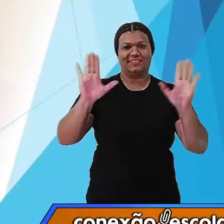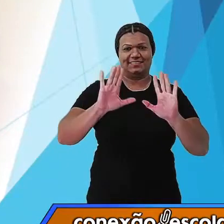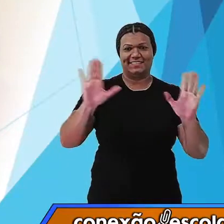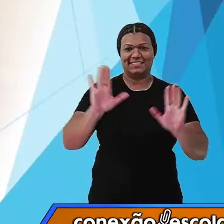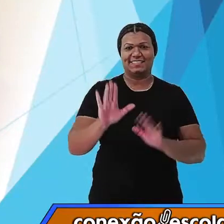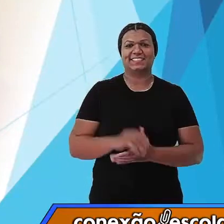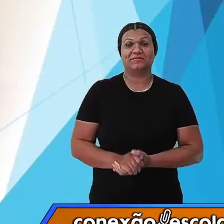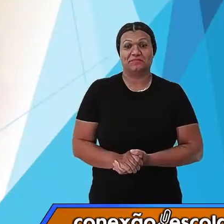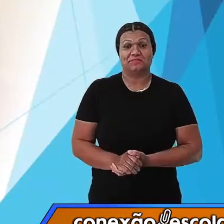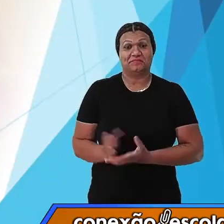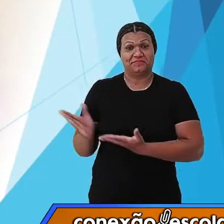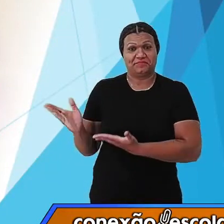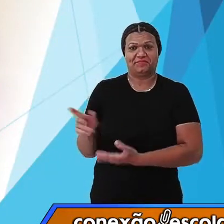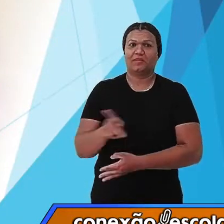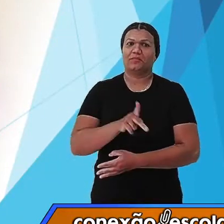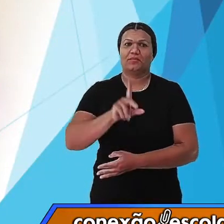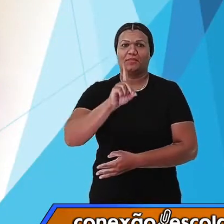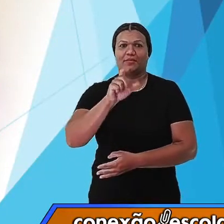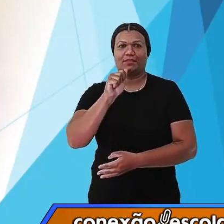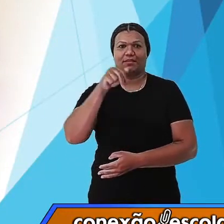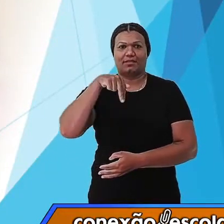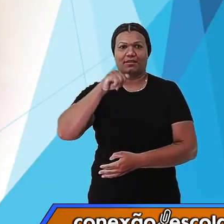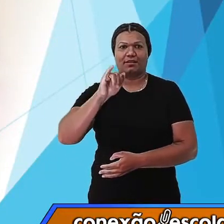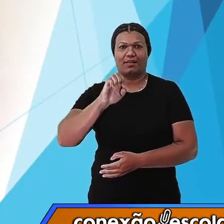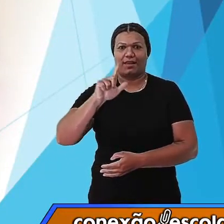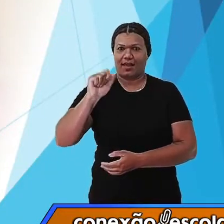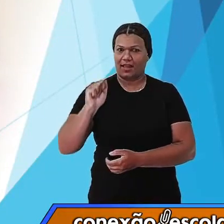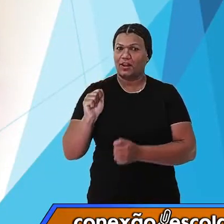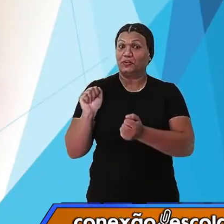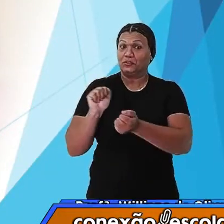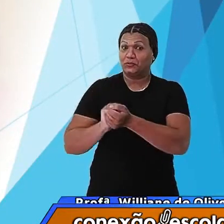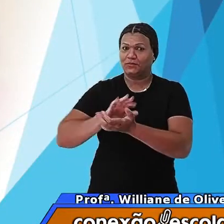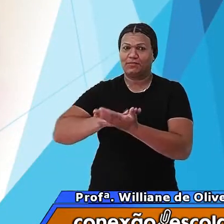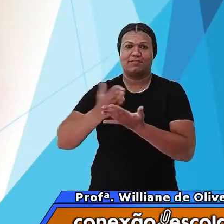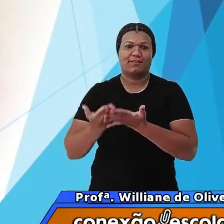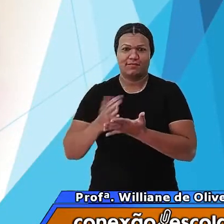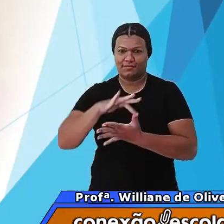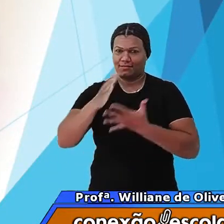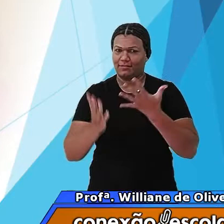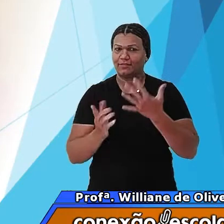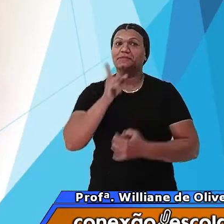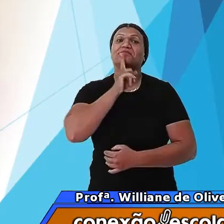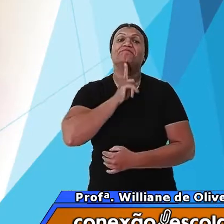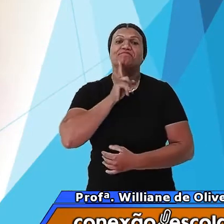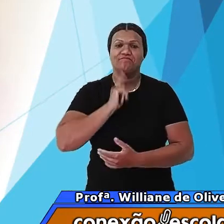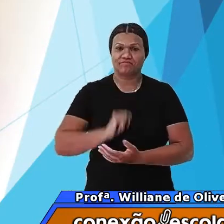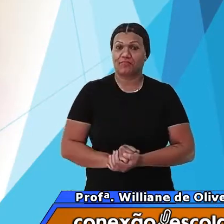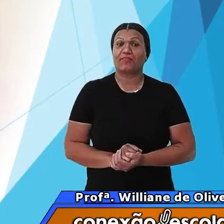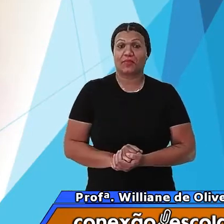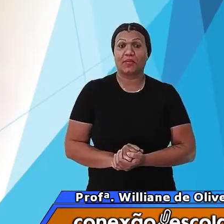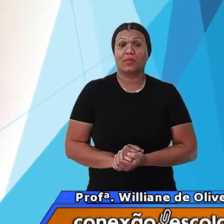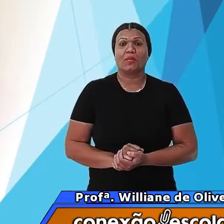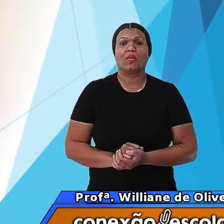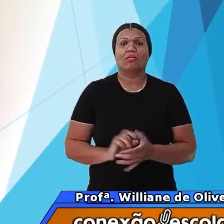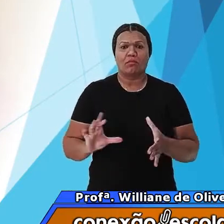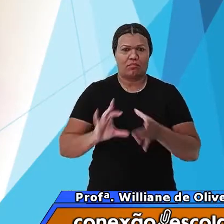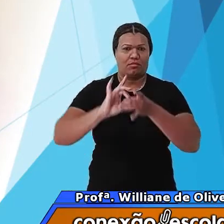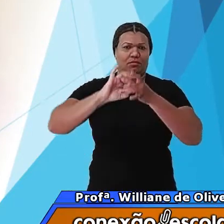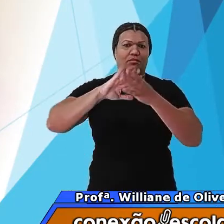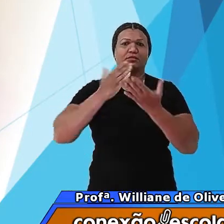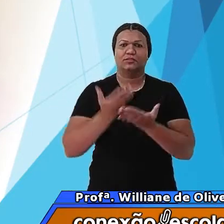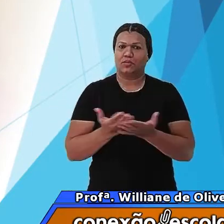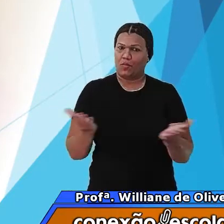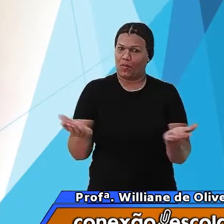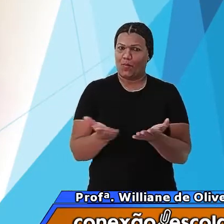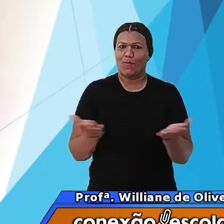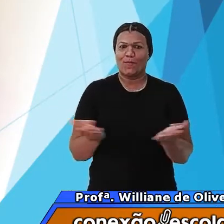Olá, pessoal! Eu sou a professora Daniela. Eu e a intérprete Williane estaremos juntos com vocês no Conexão Escola de